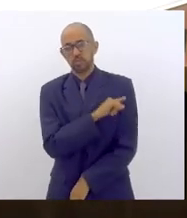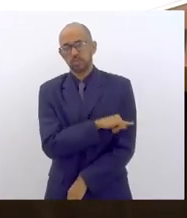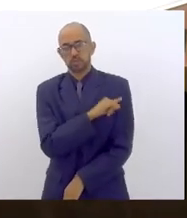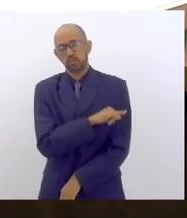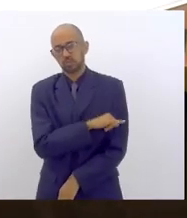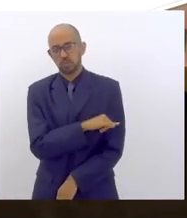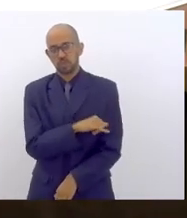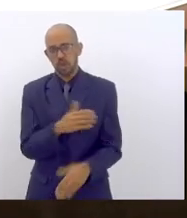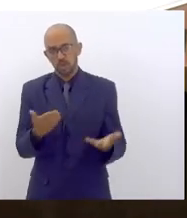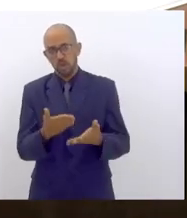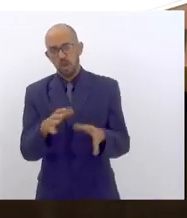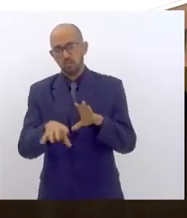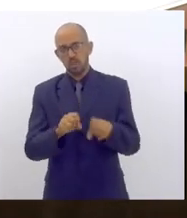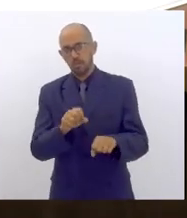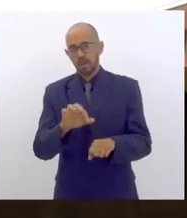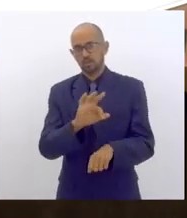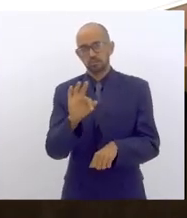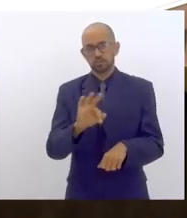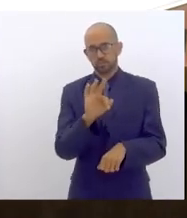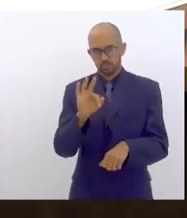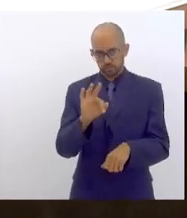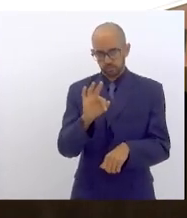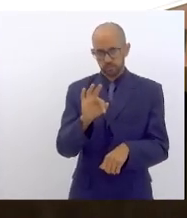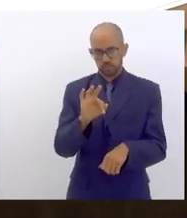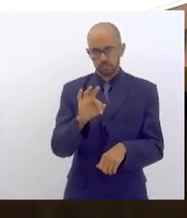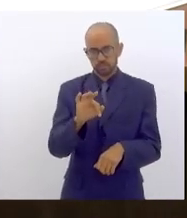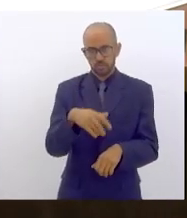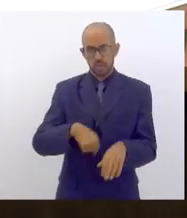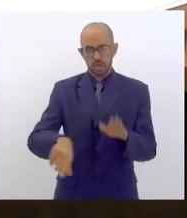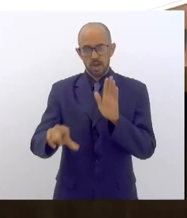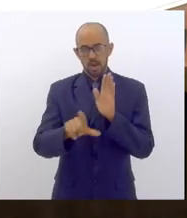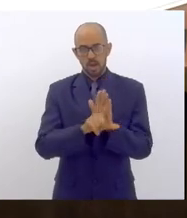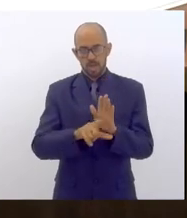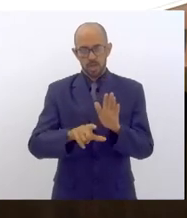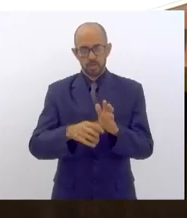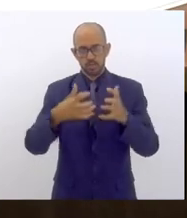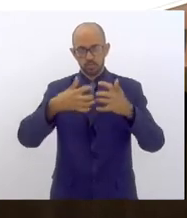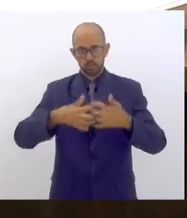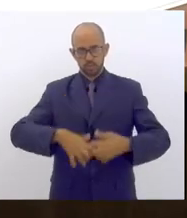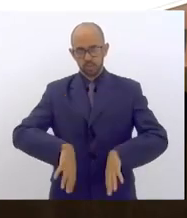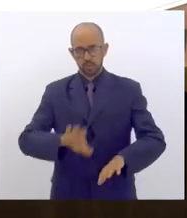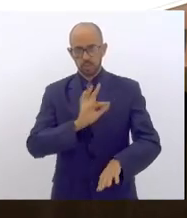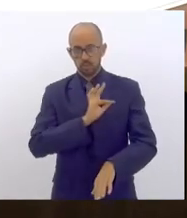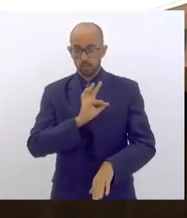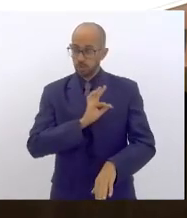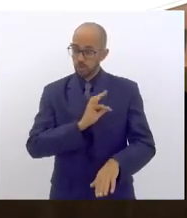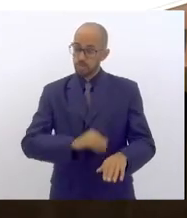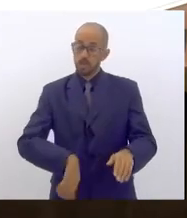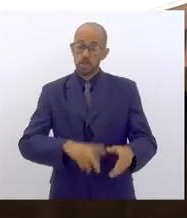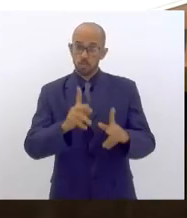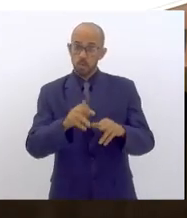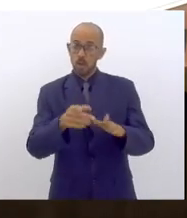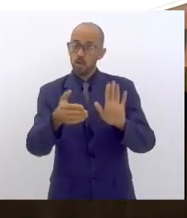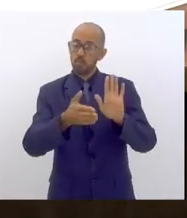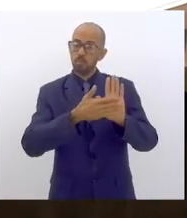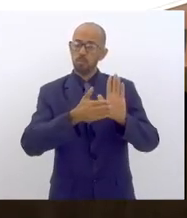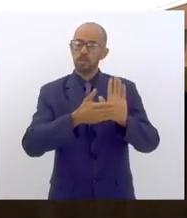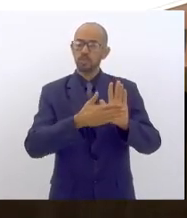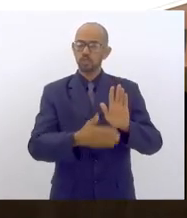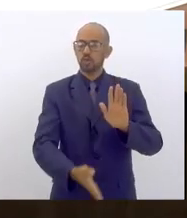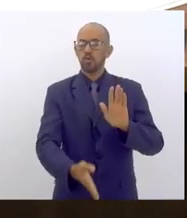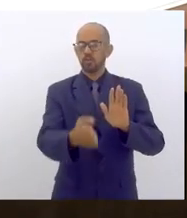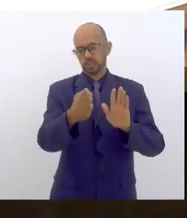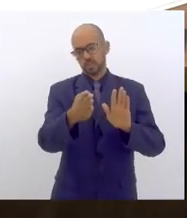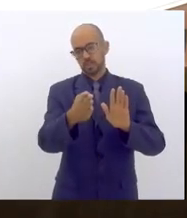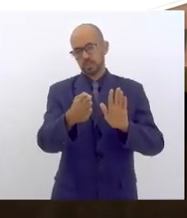nível superior. Dizer que a lei orgânica, conforme eu havia me comprometido com todas as carreiras, os